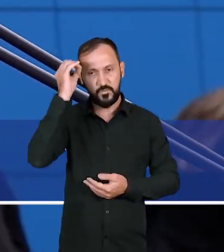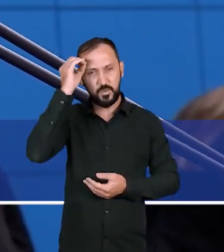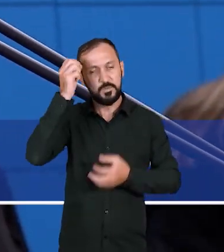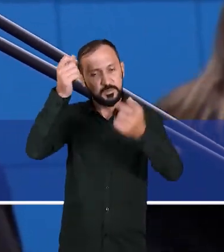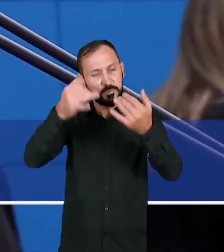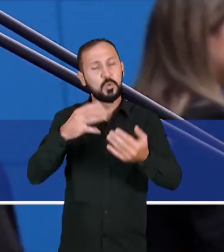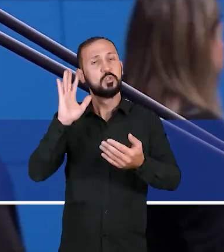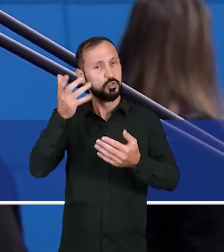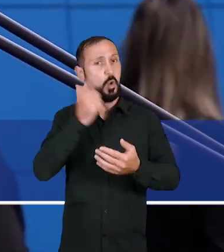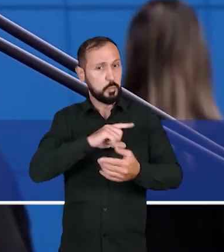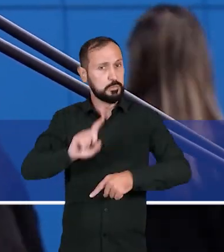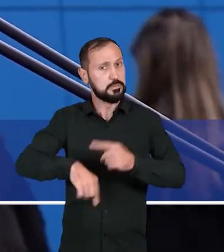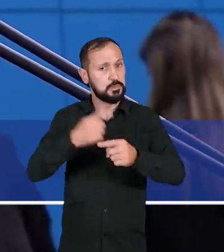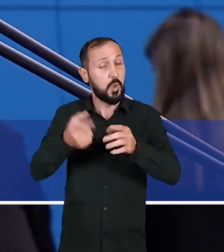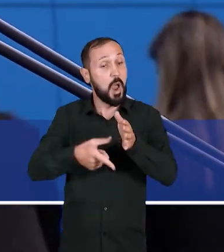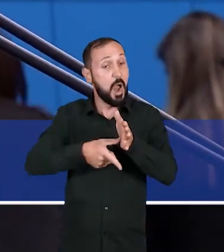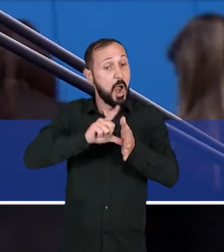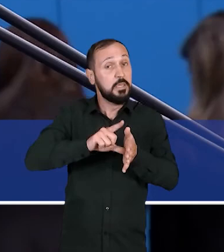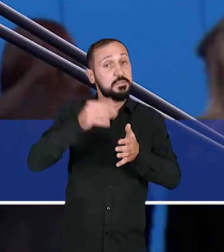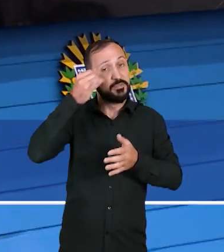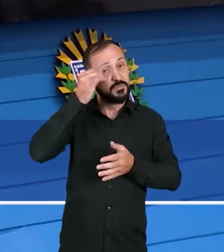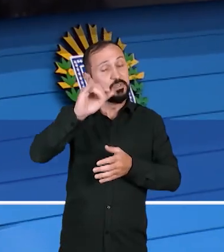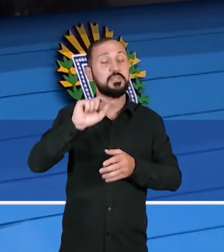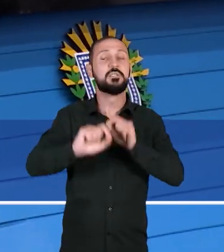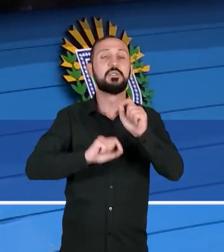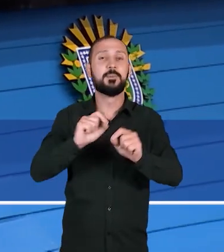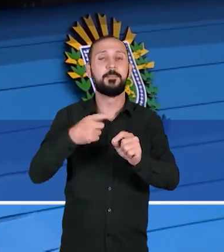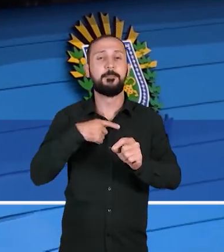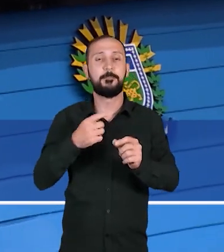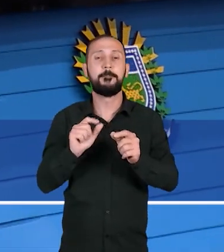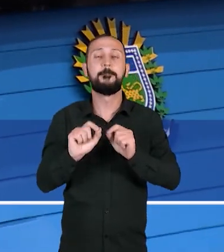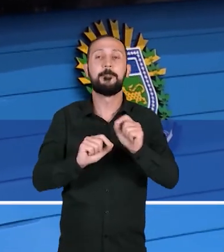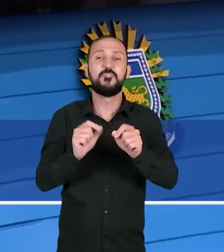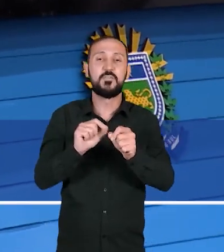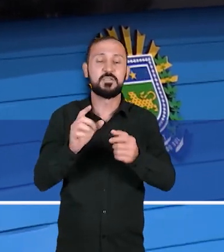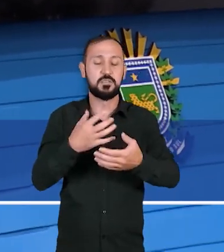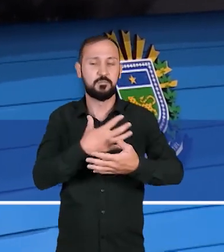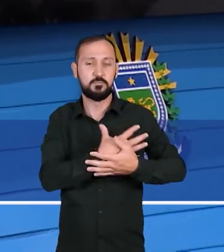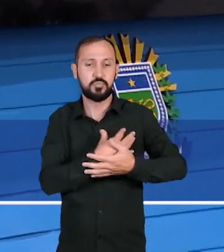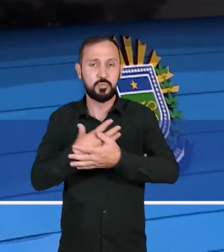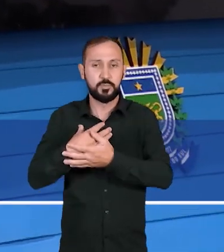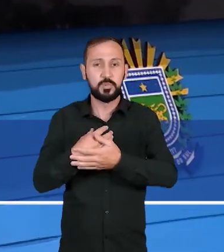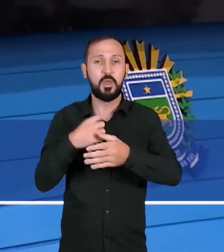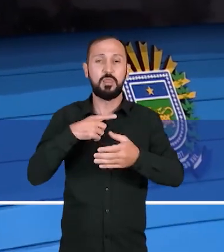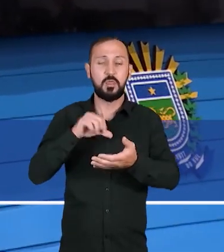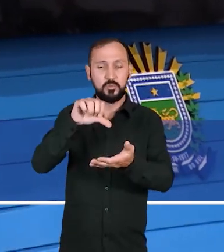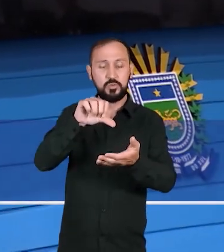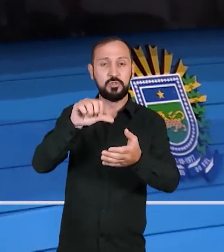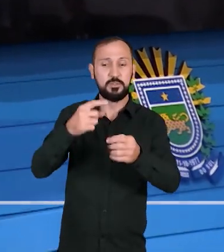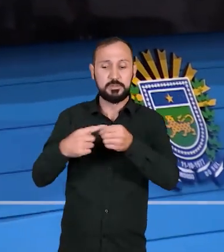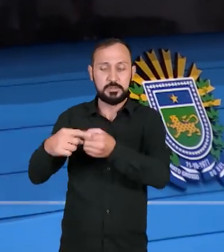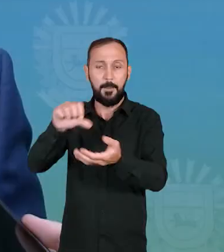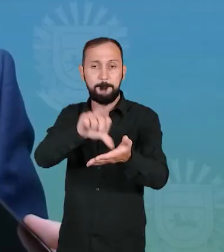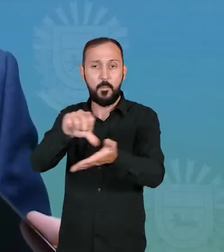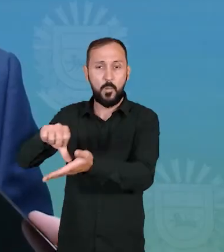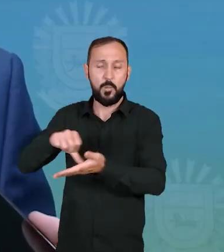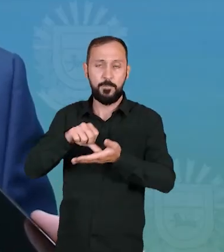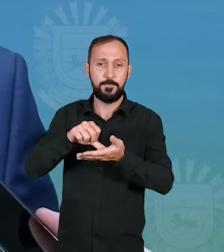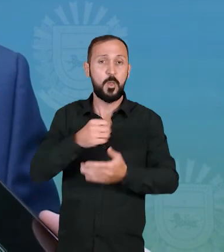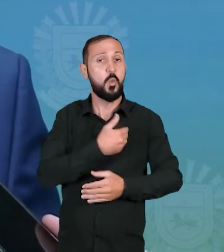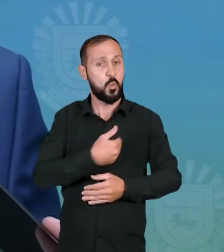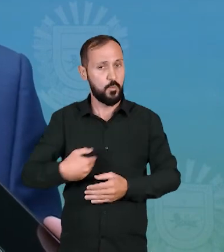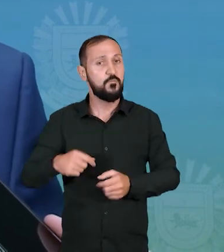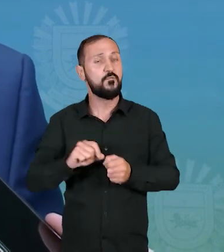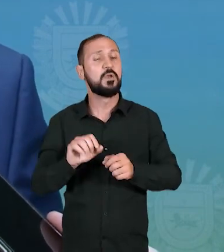muito se avançou com o diagnóstico precoce, garantido por meio da instalação de mamógrafos em cidades polo do estado. O governo do